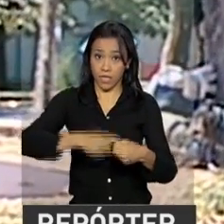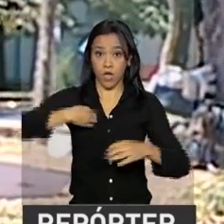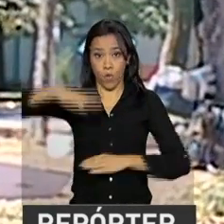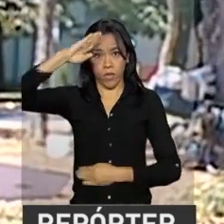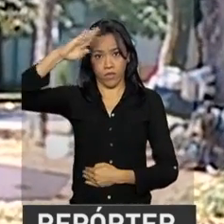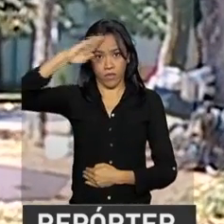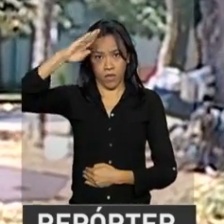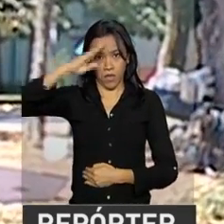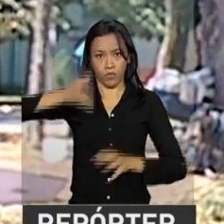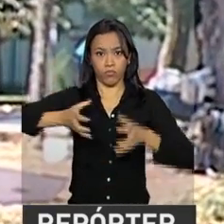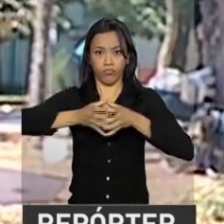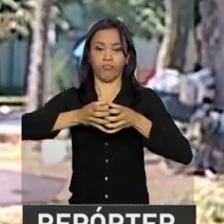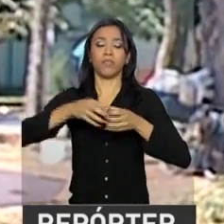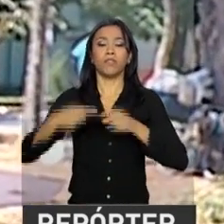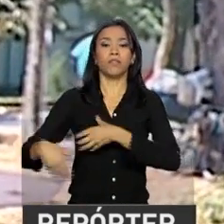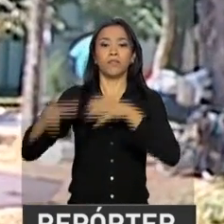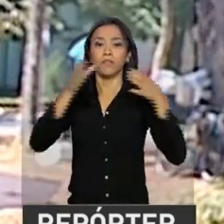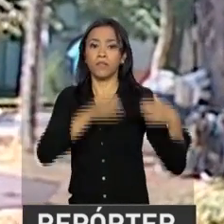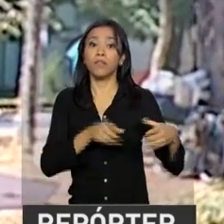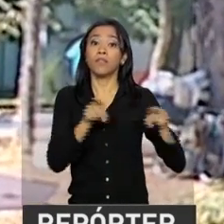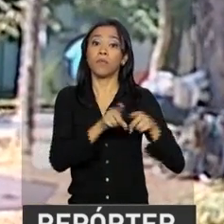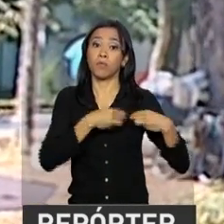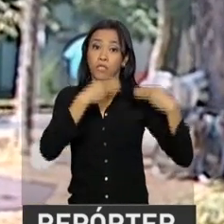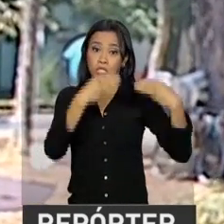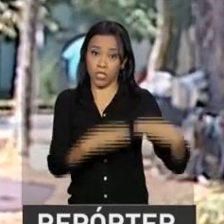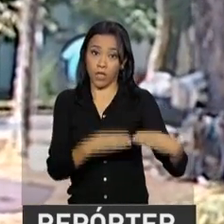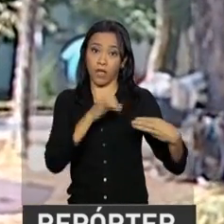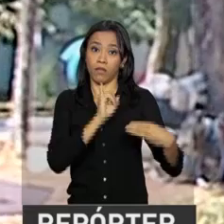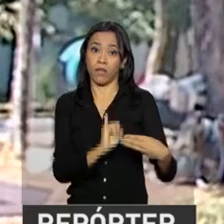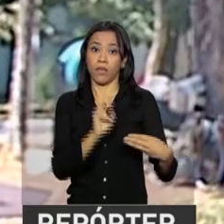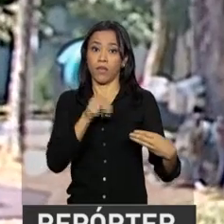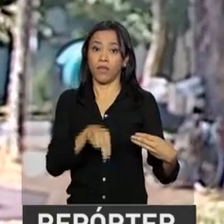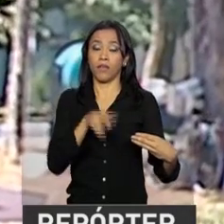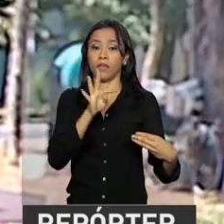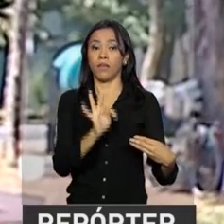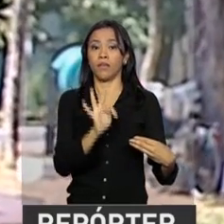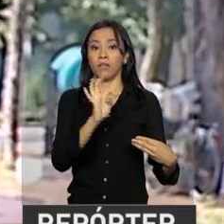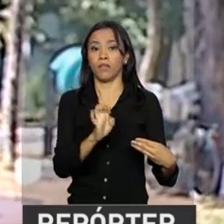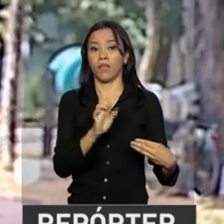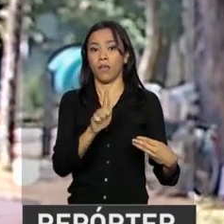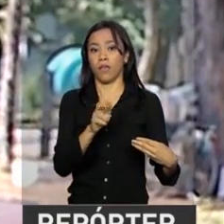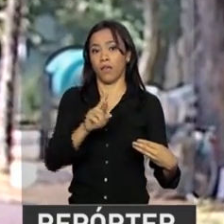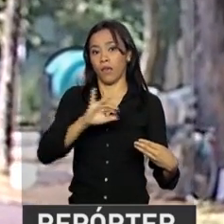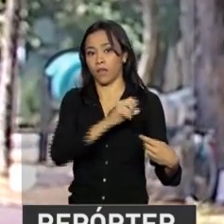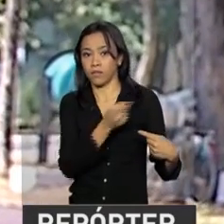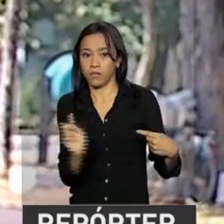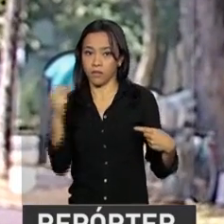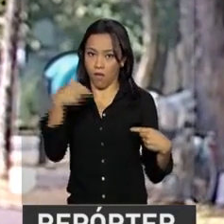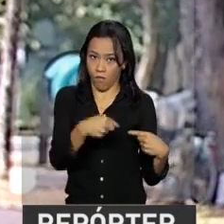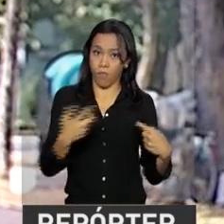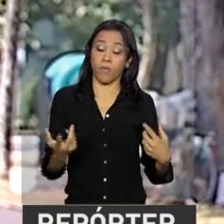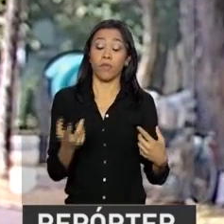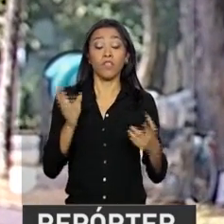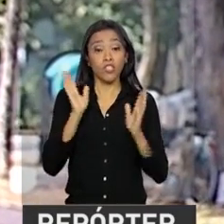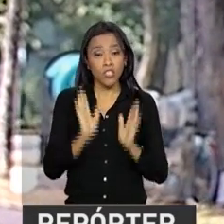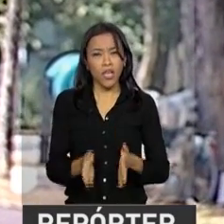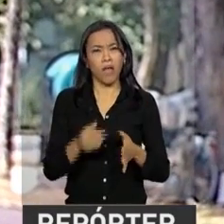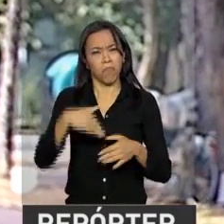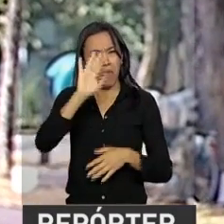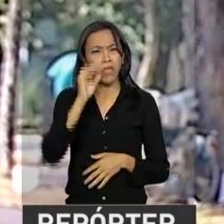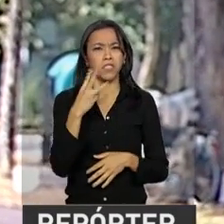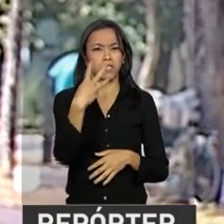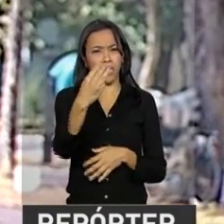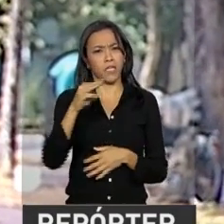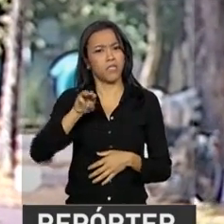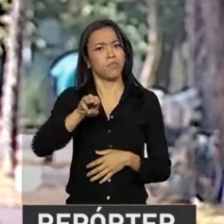exército brasileiro e o Ministério da Integração Nacional a operação já atende aí mais de 3